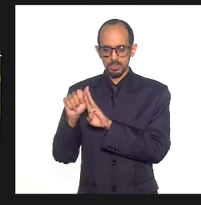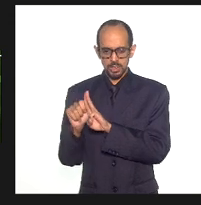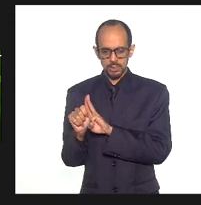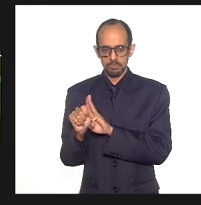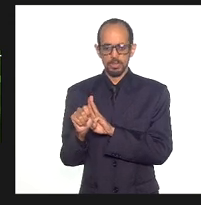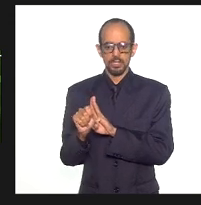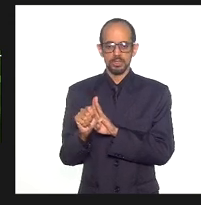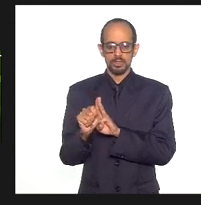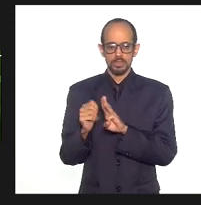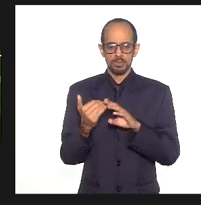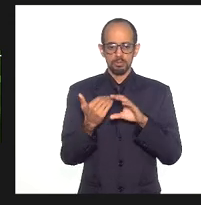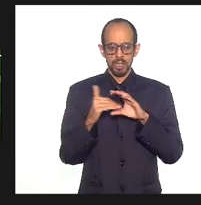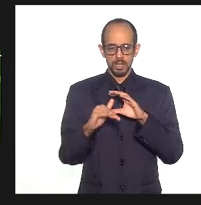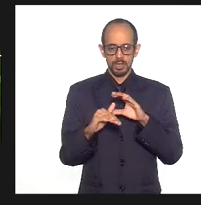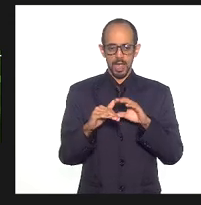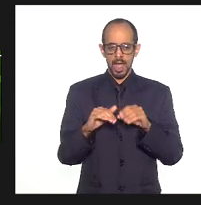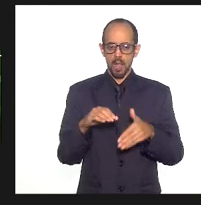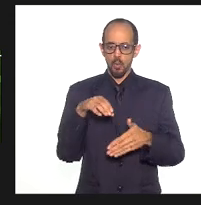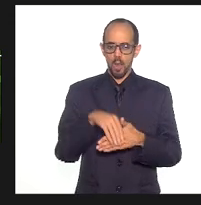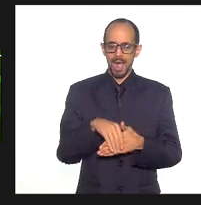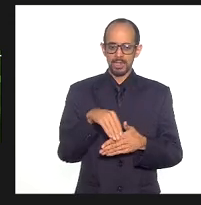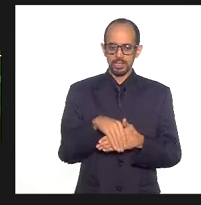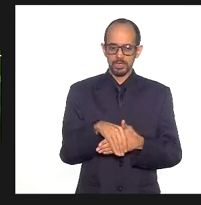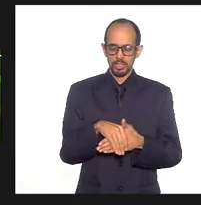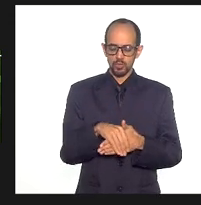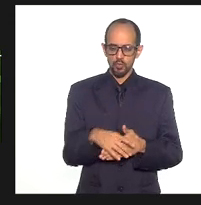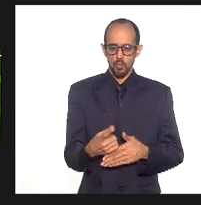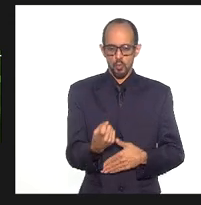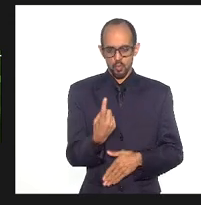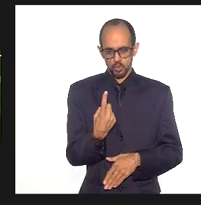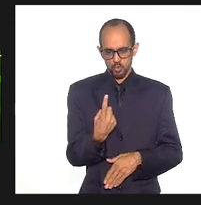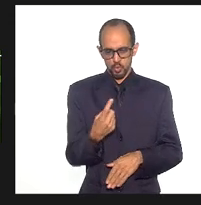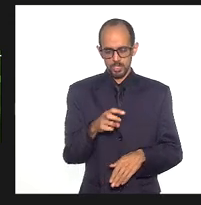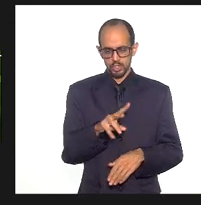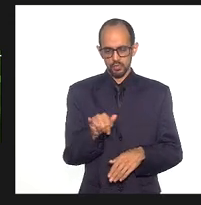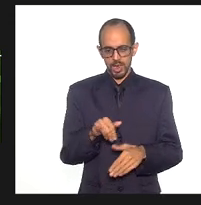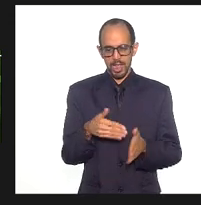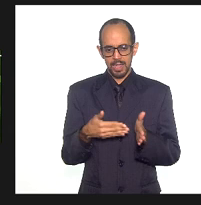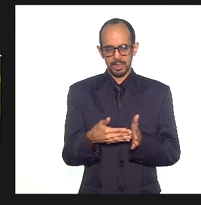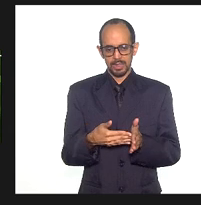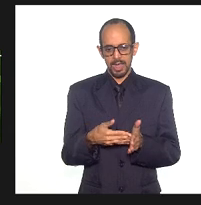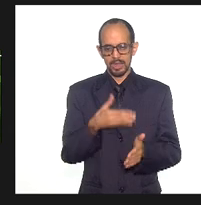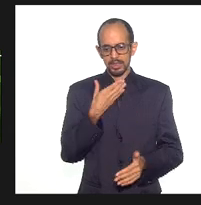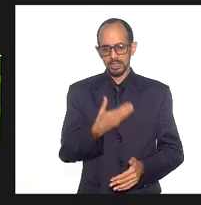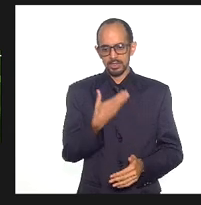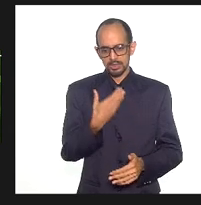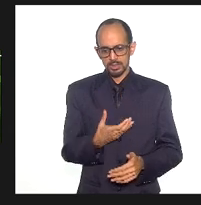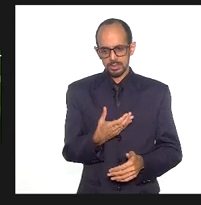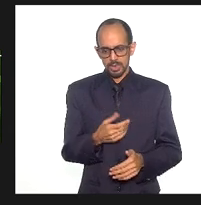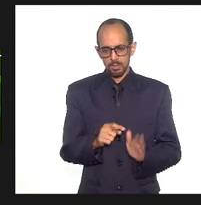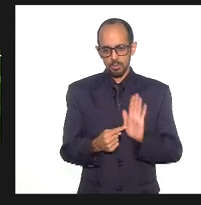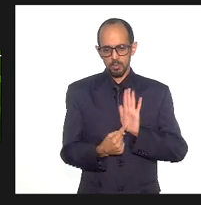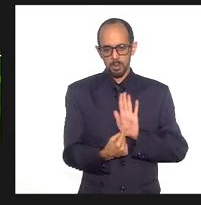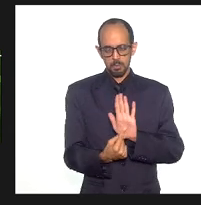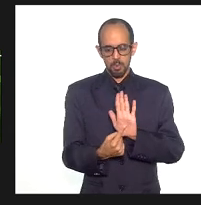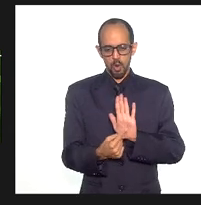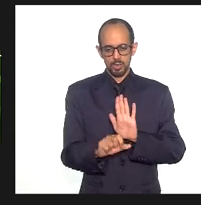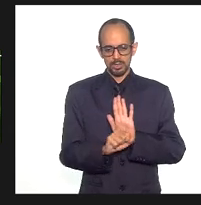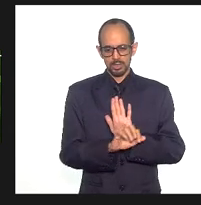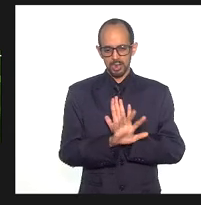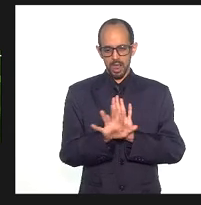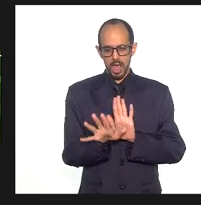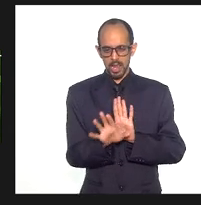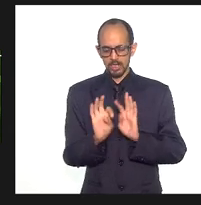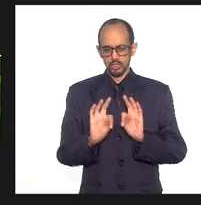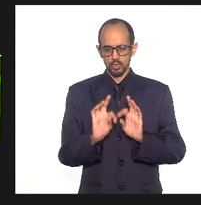Ou seja, teremos até o final do ano a disponibilização dos gastos no seu menor nível, procurando